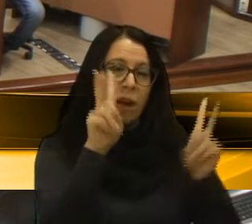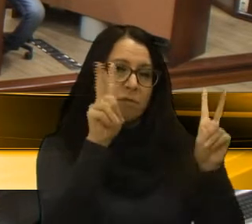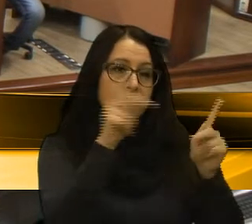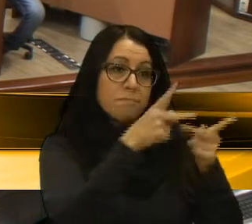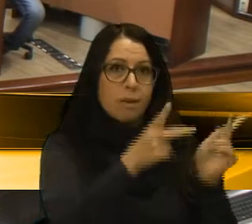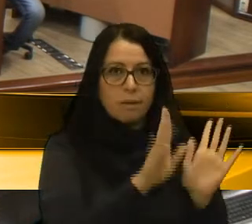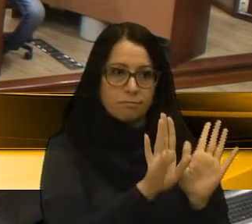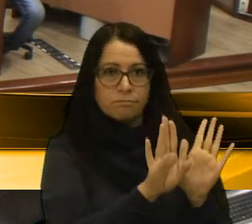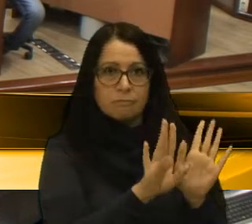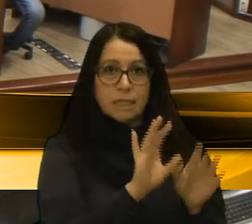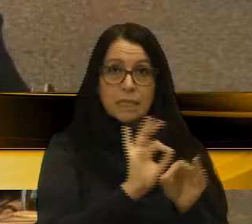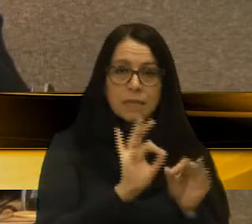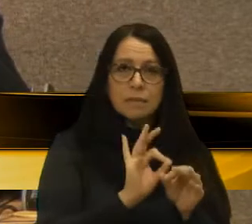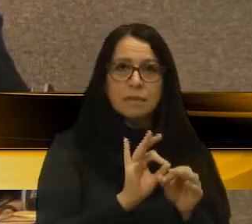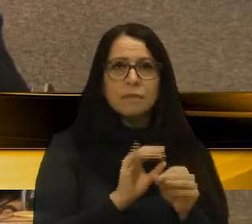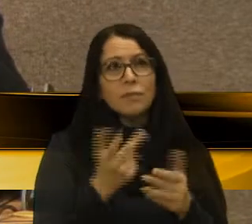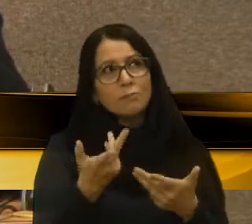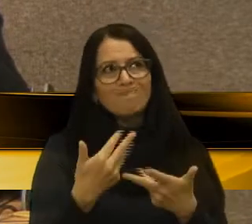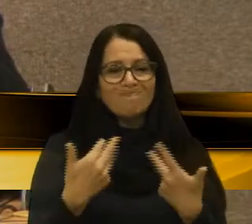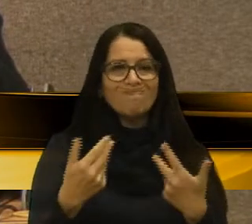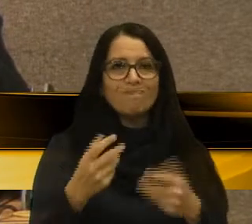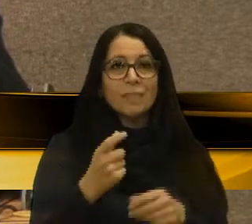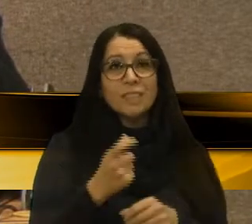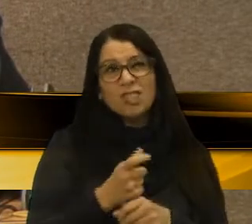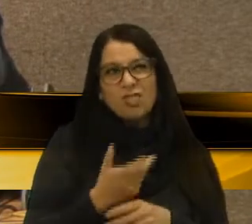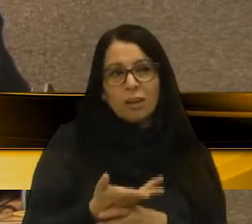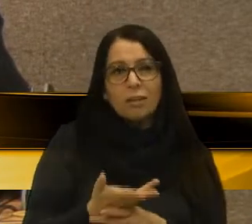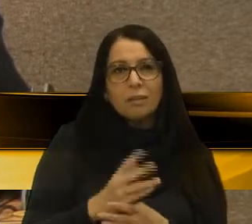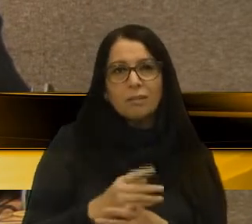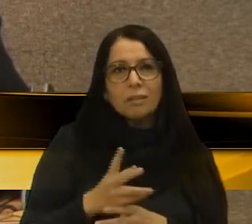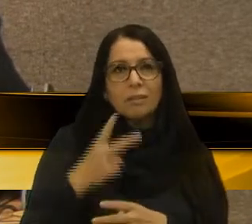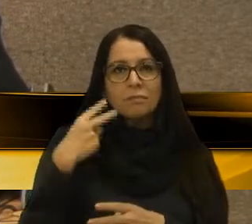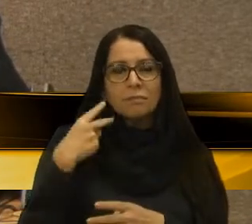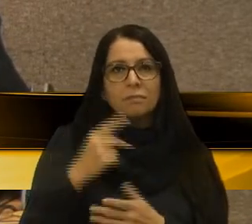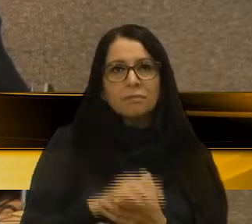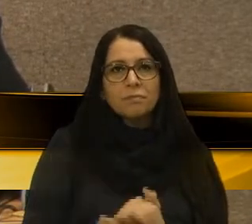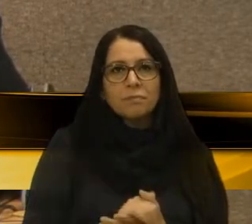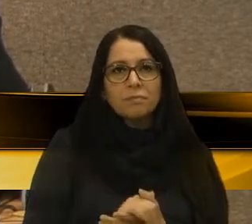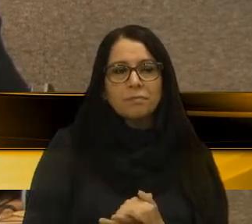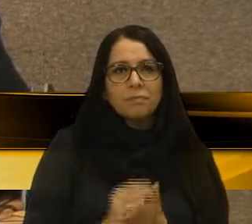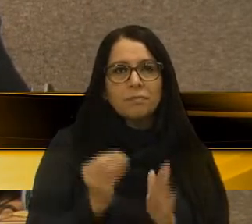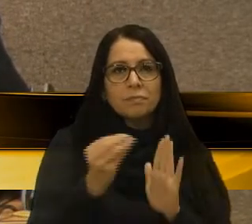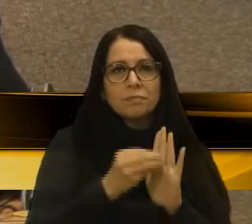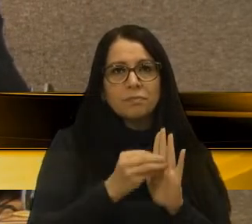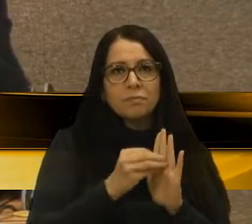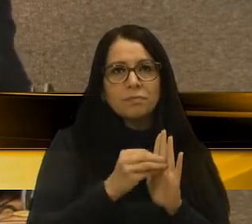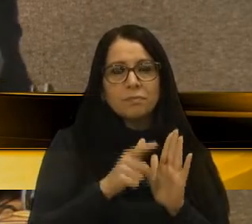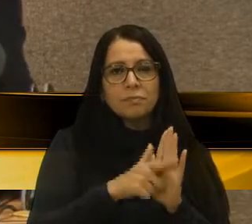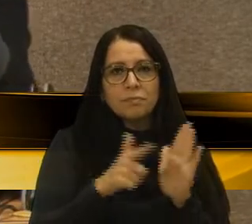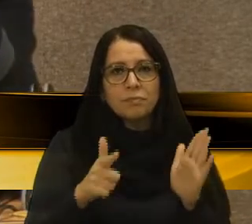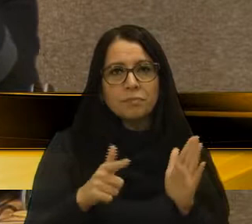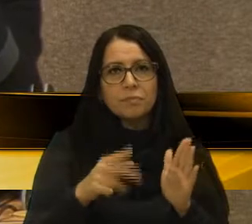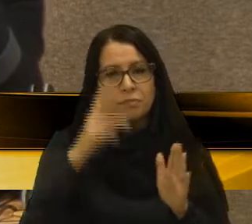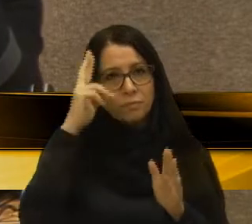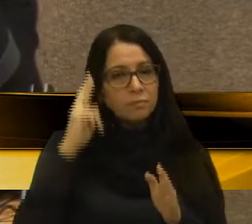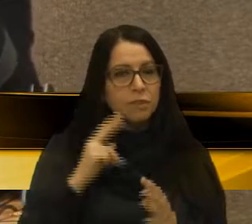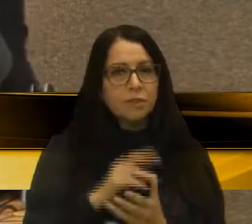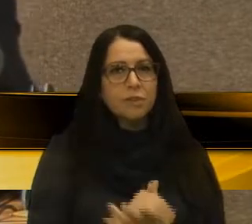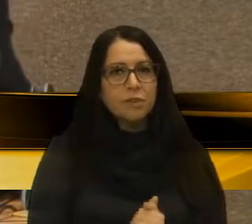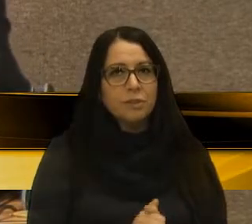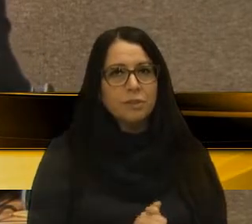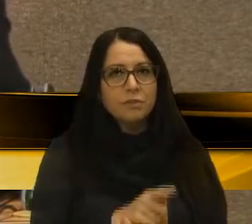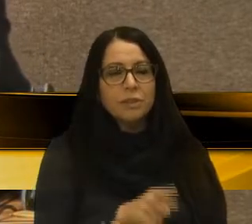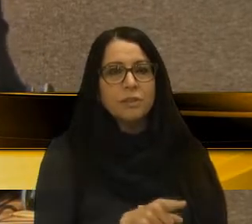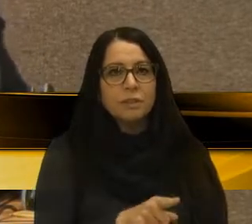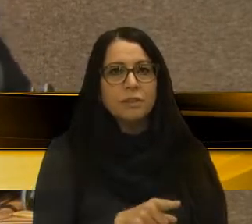Ficou uma situação bem chata. O vereador, inclusive, saiu na matéria jornalística, o vereador Rafael Bueno,